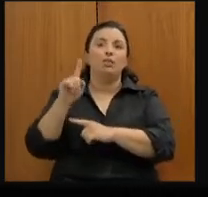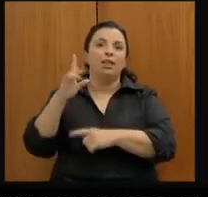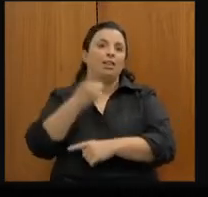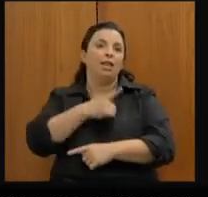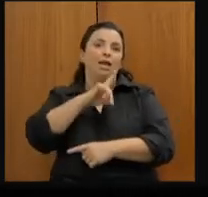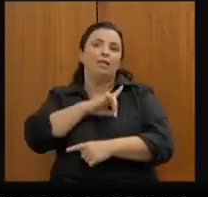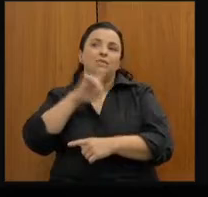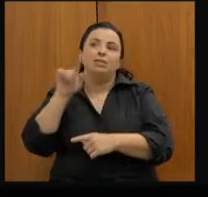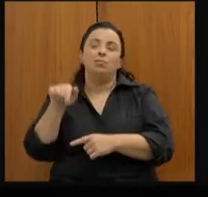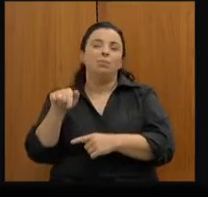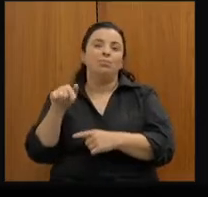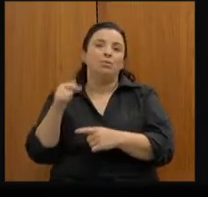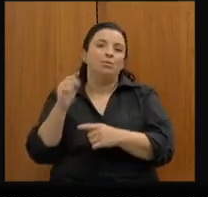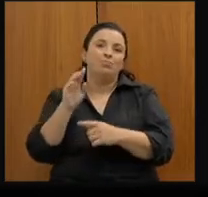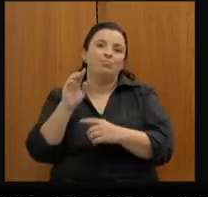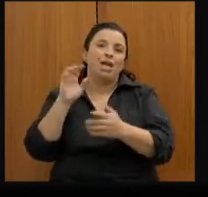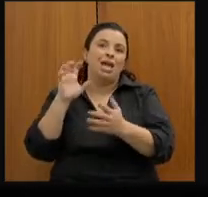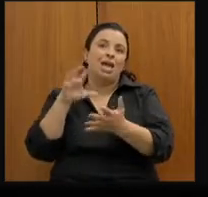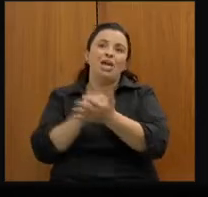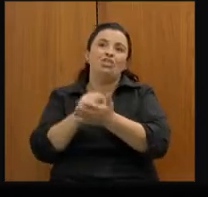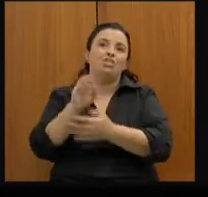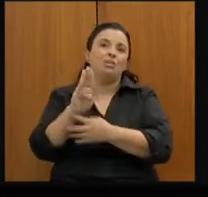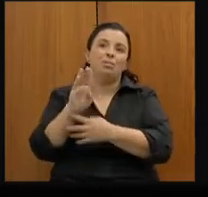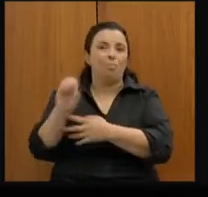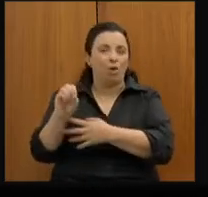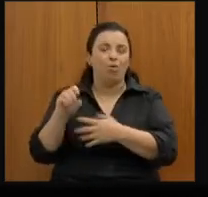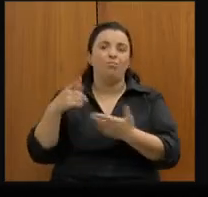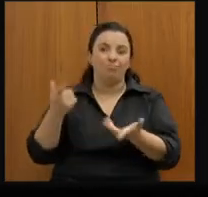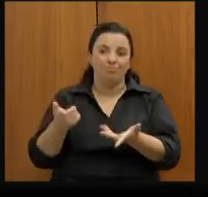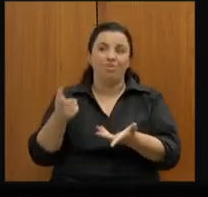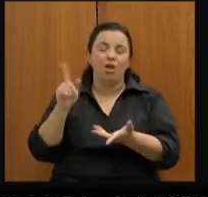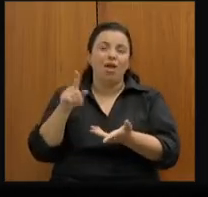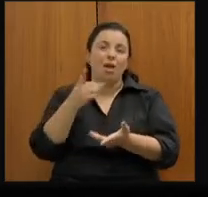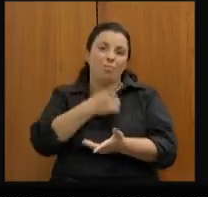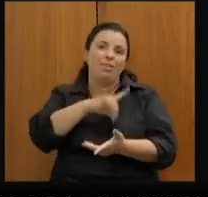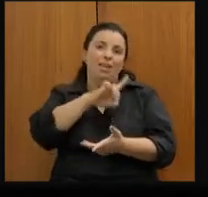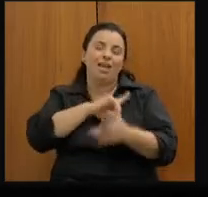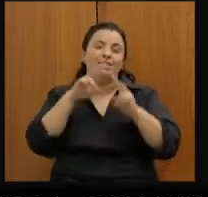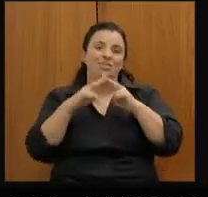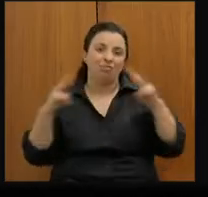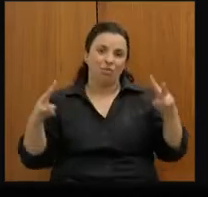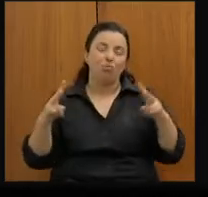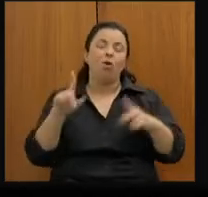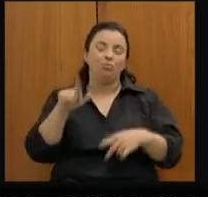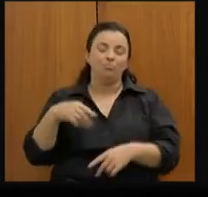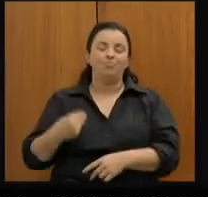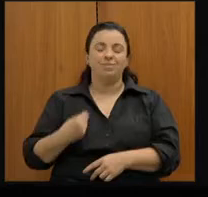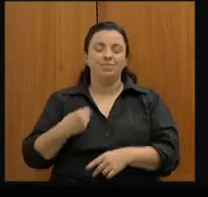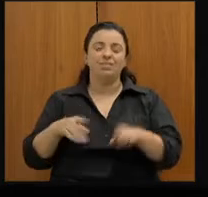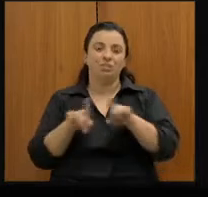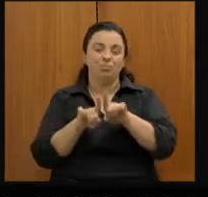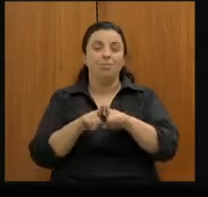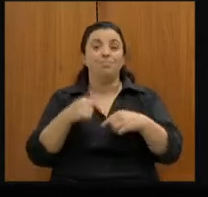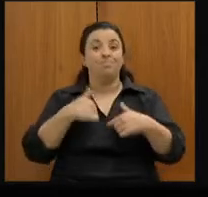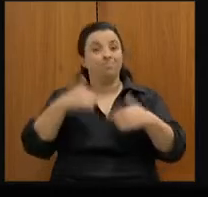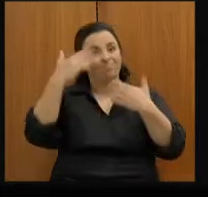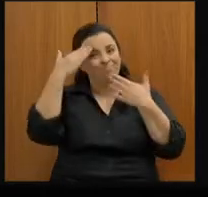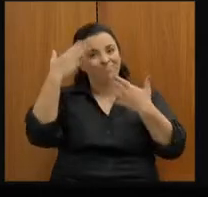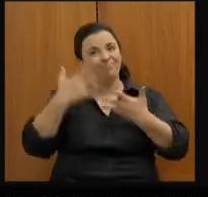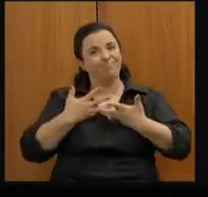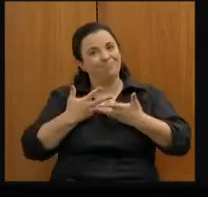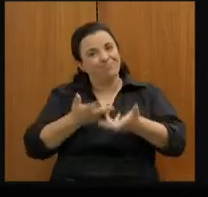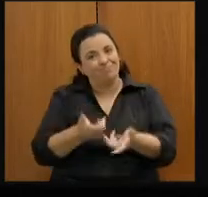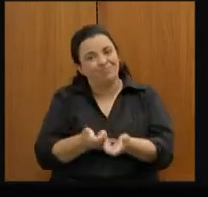ocorrência bom então a delegacia virtual está aqui também presente eu agradeço o